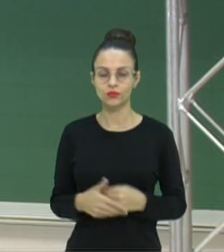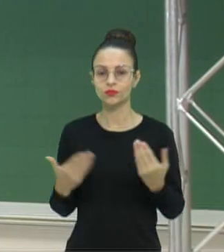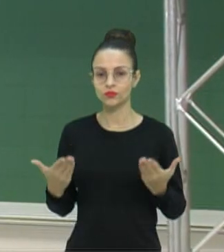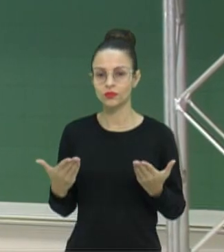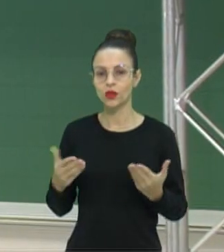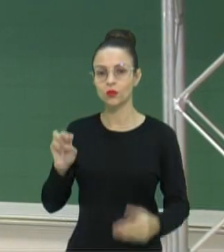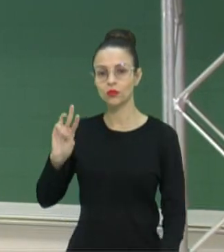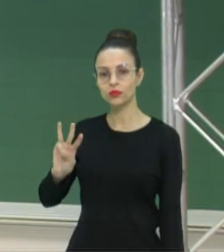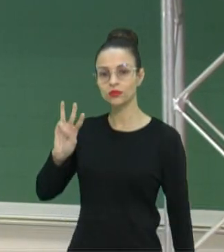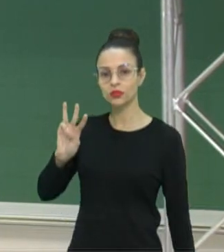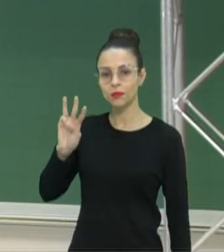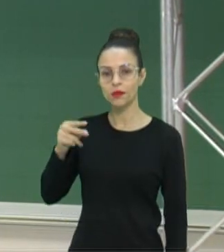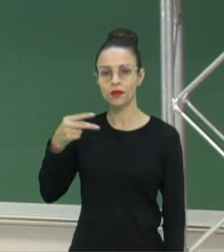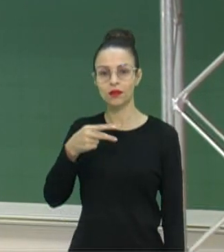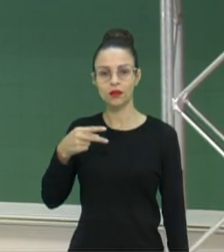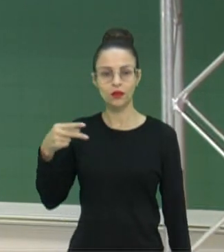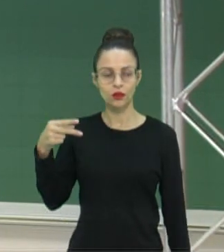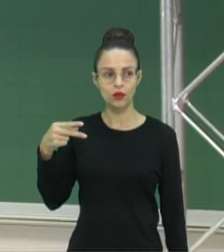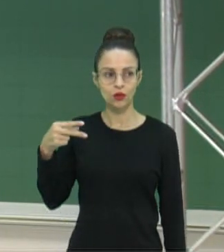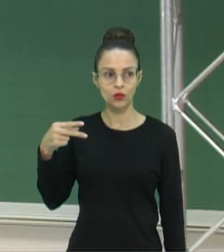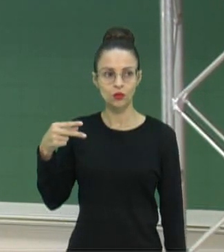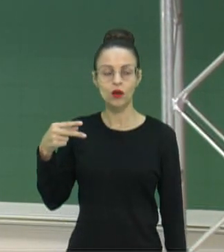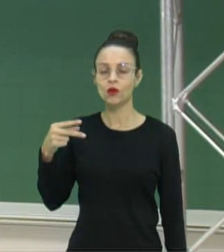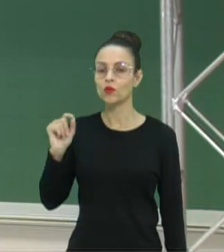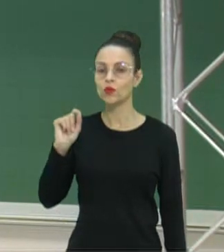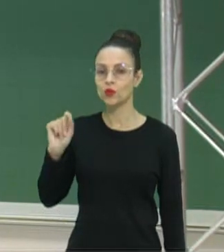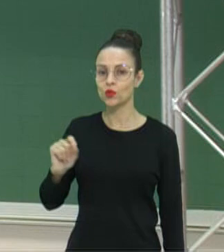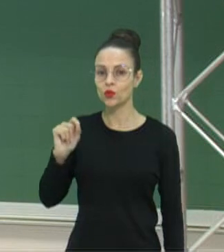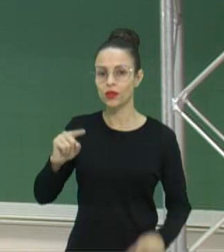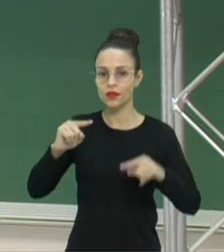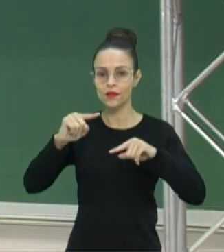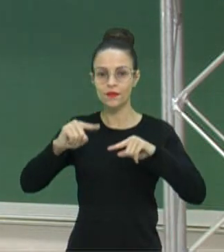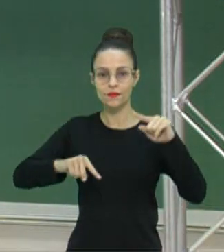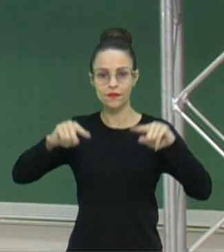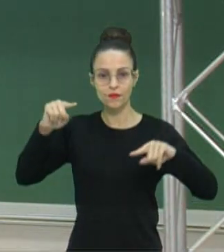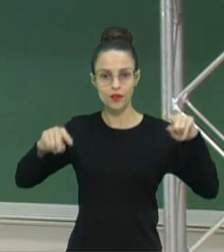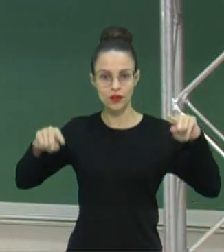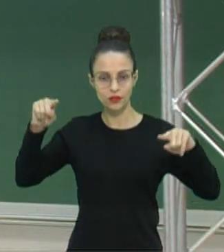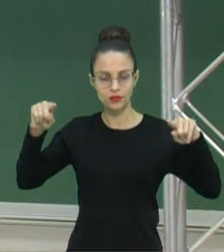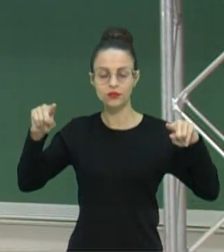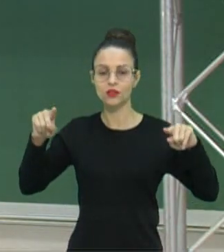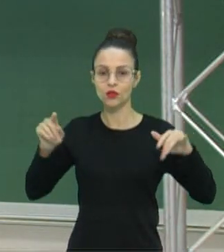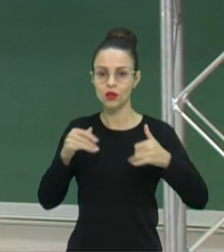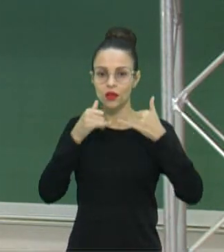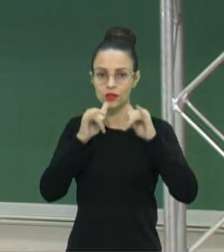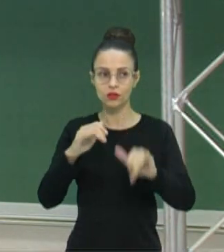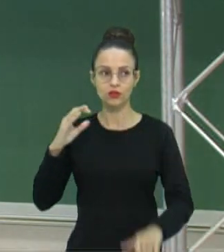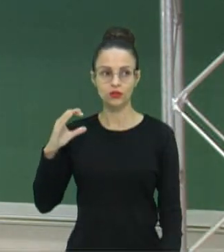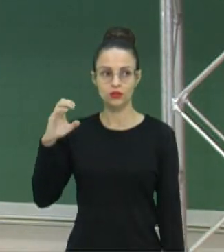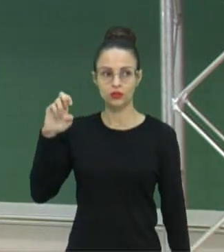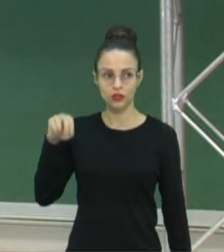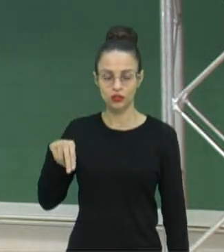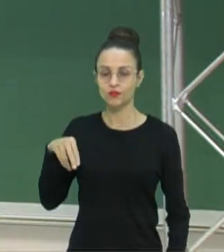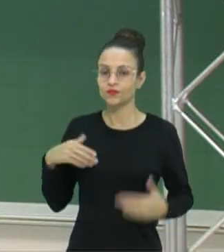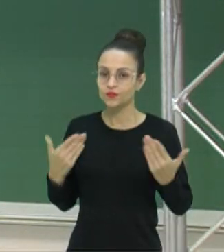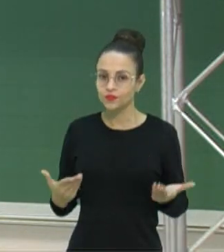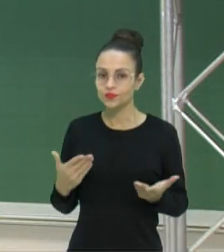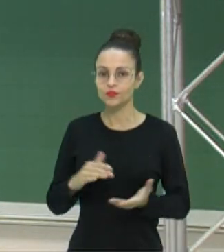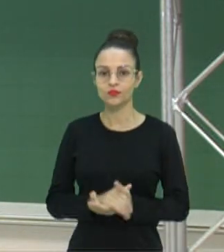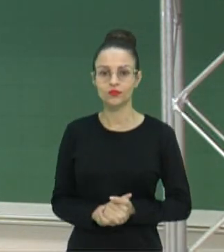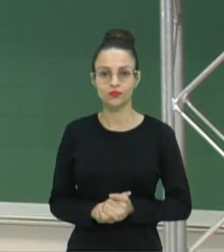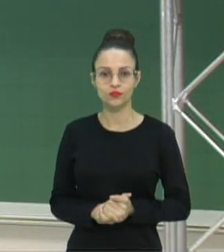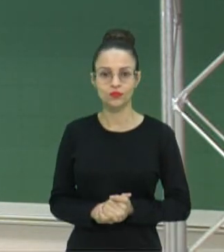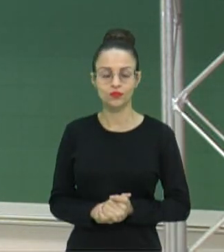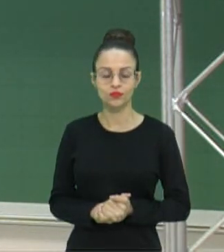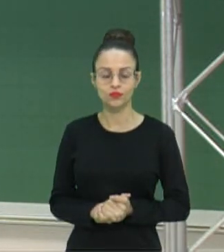trabalho ele será igual àquilo que a gente chama de variação de energia cinética. Ou seja,